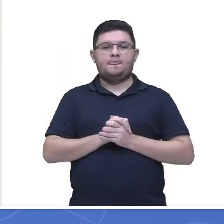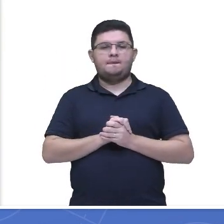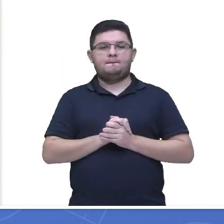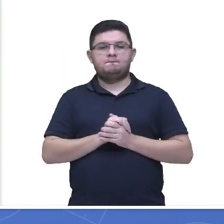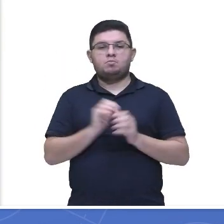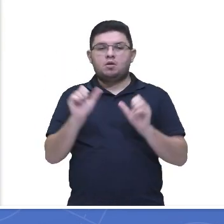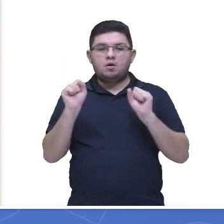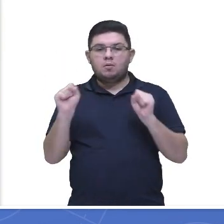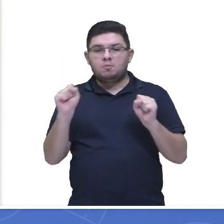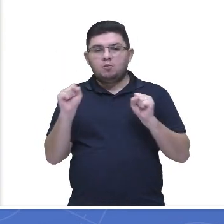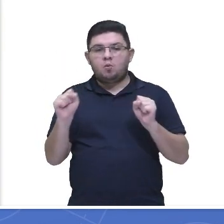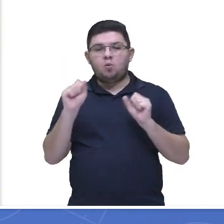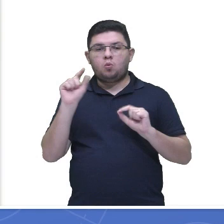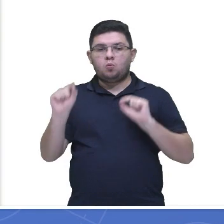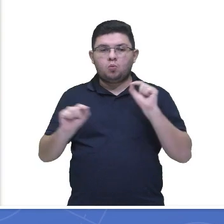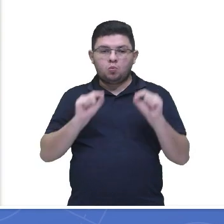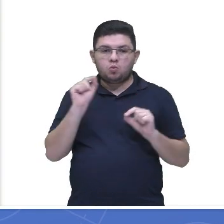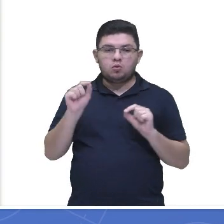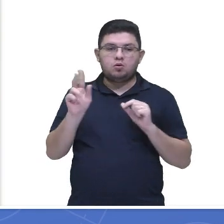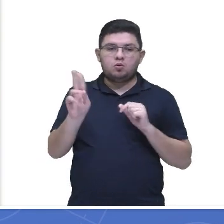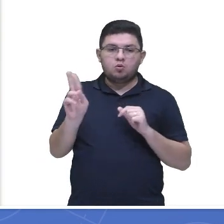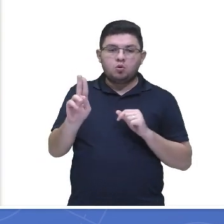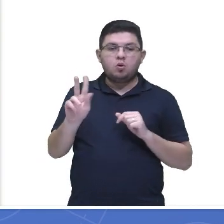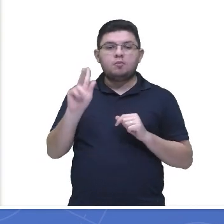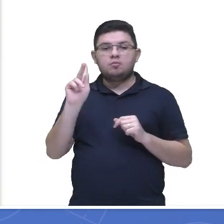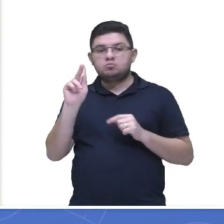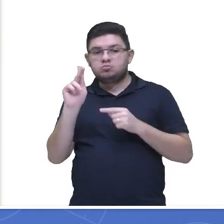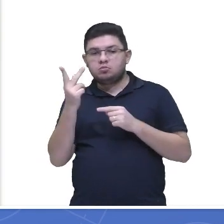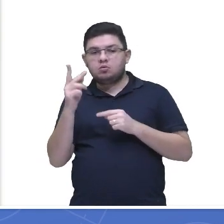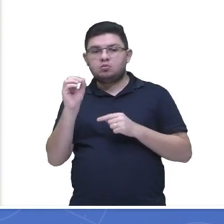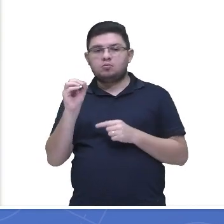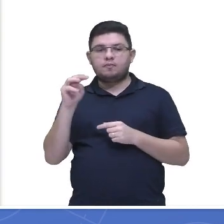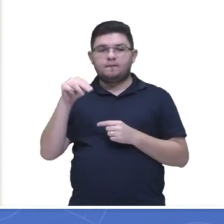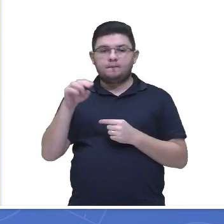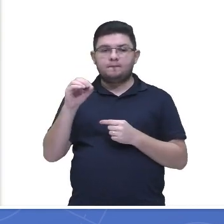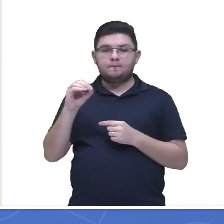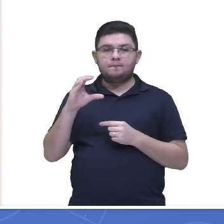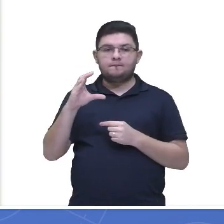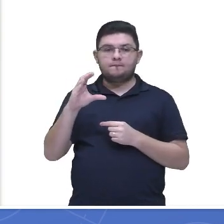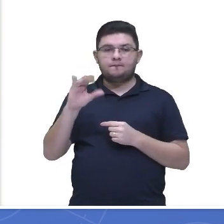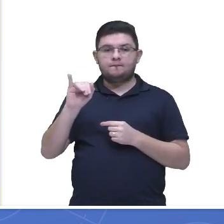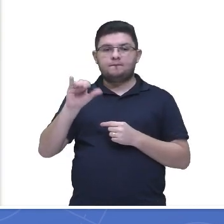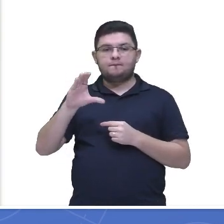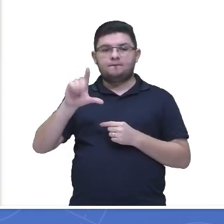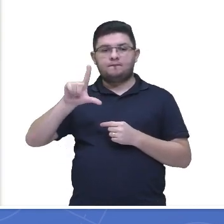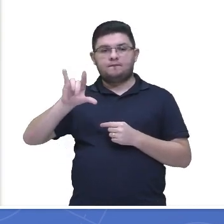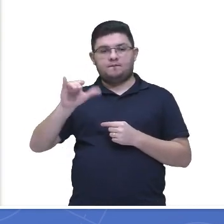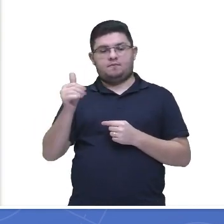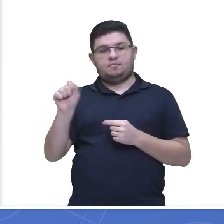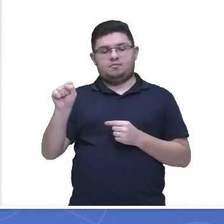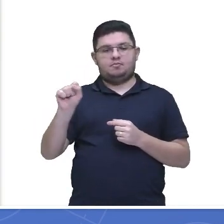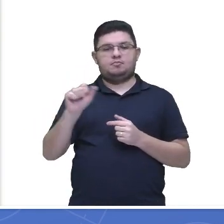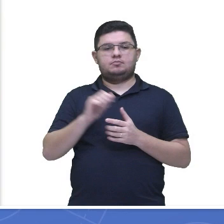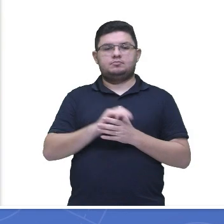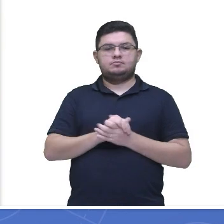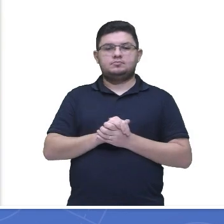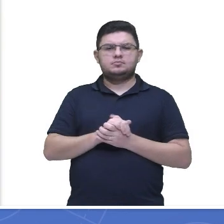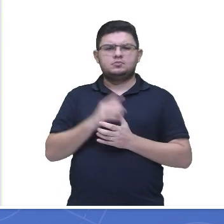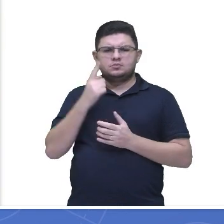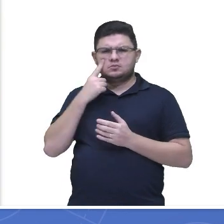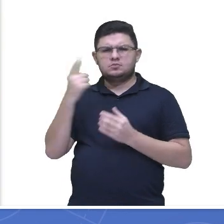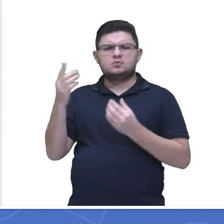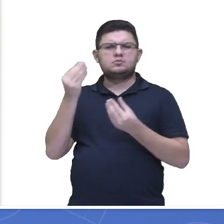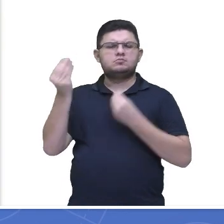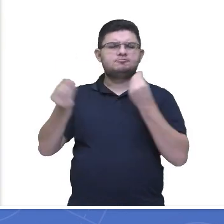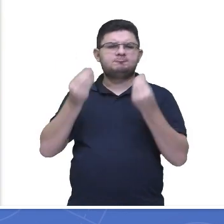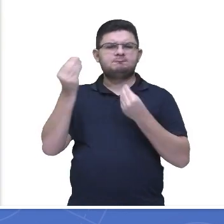podem ser chamados de homocíclico. Quando é que eu tenho uma cadeia homocíclica?